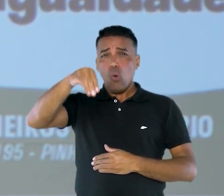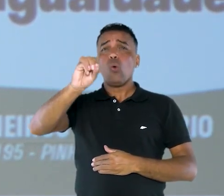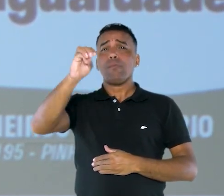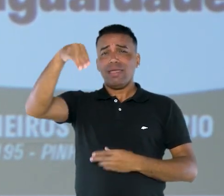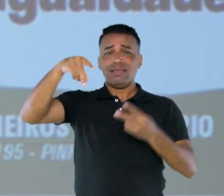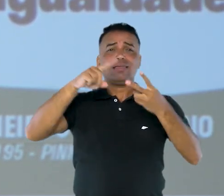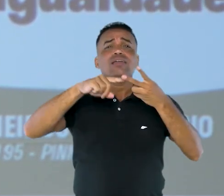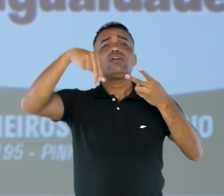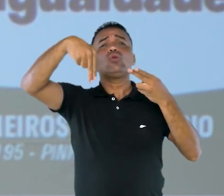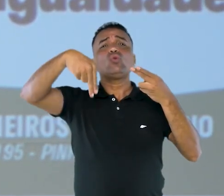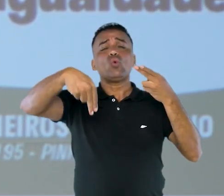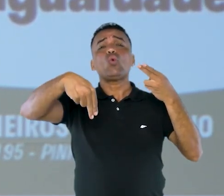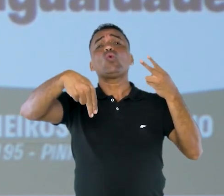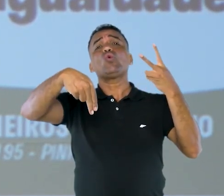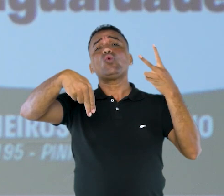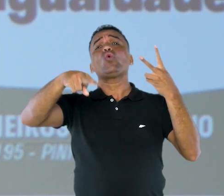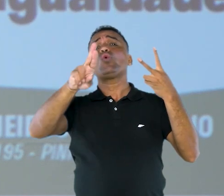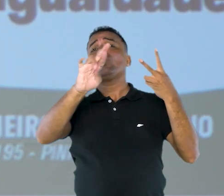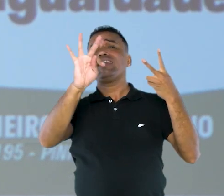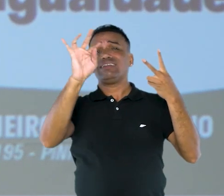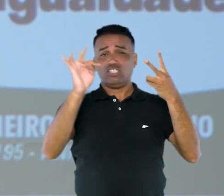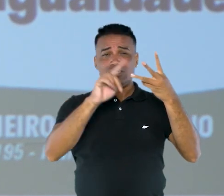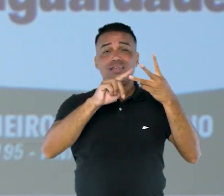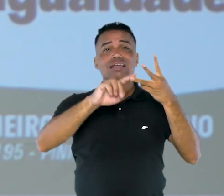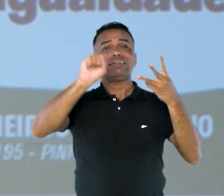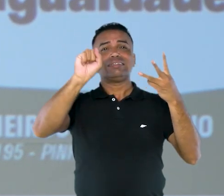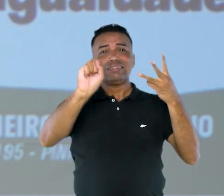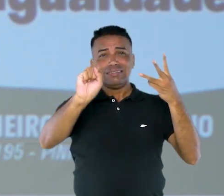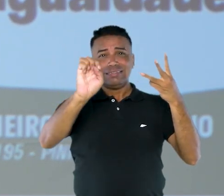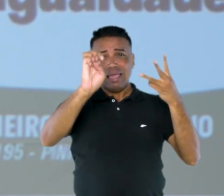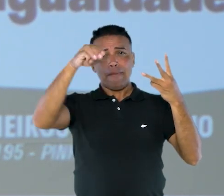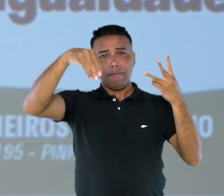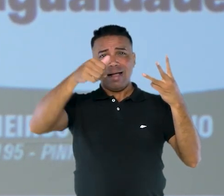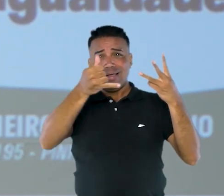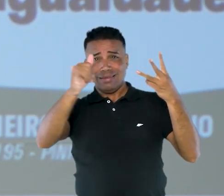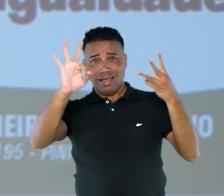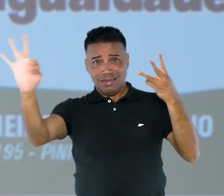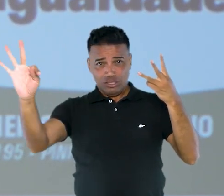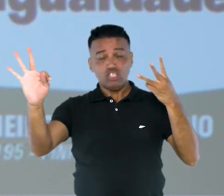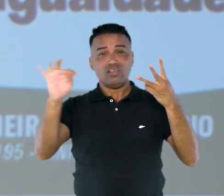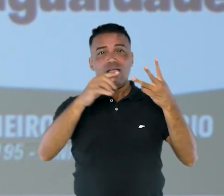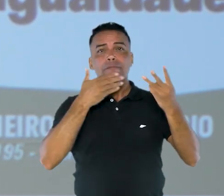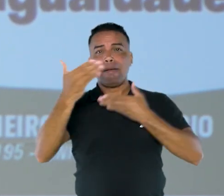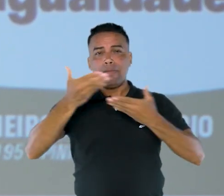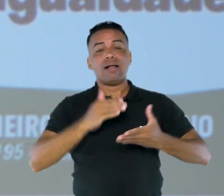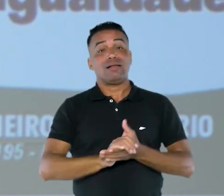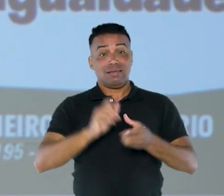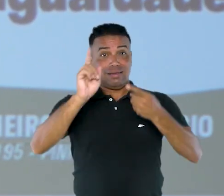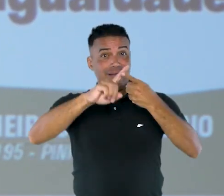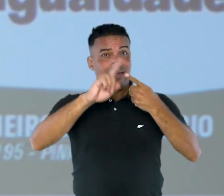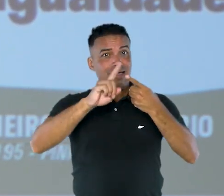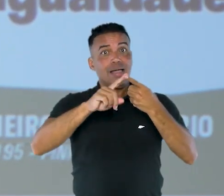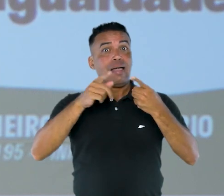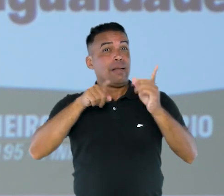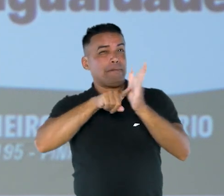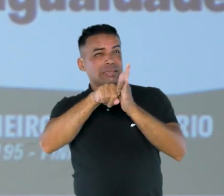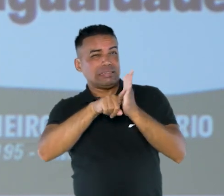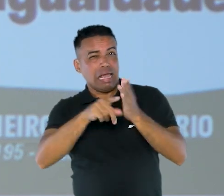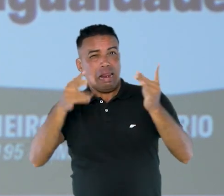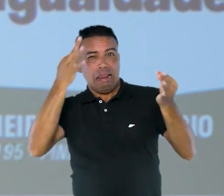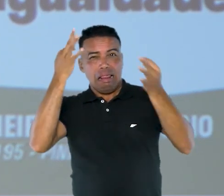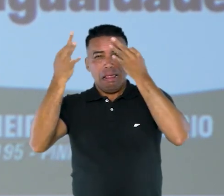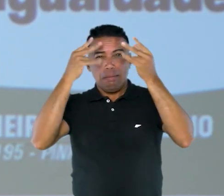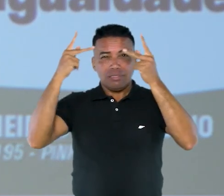Ben-Suzan. A jornalista Semaia Oliveira será a mediadora. Maria Homem é psicanalista, pesquisadora do